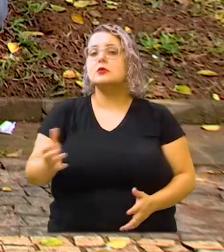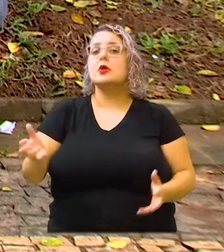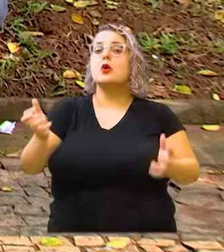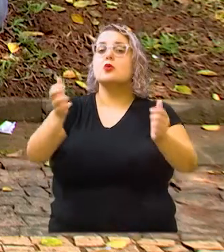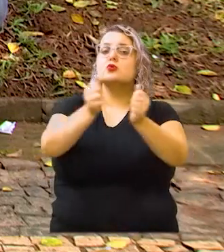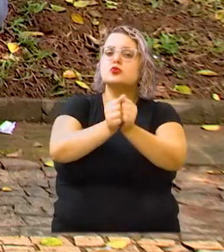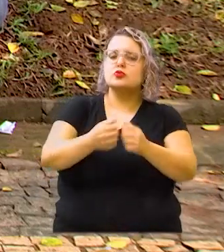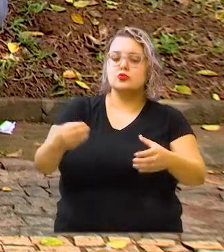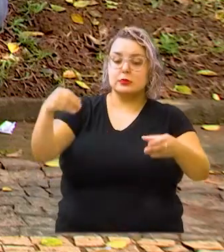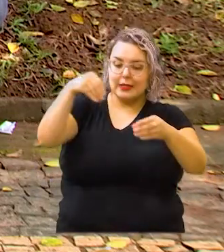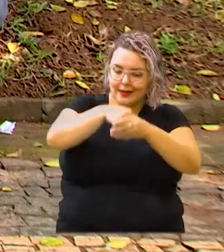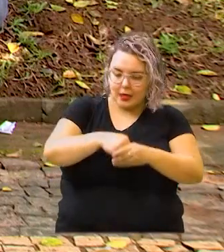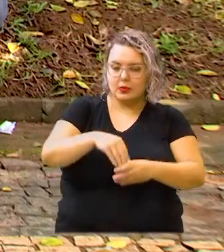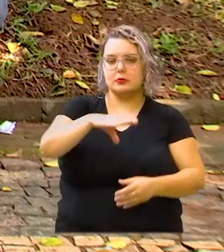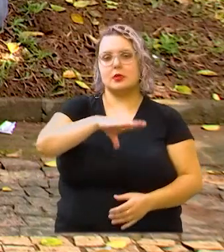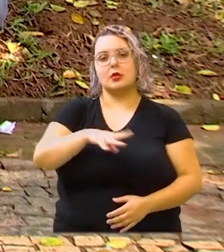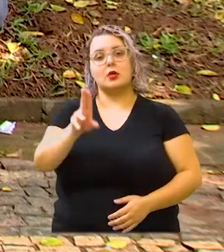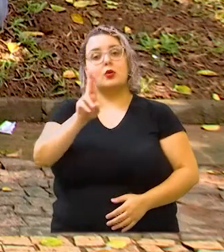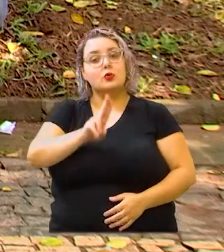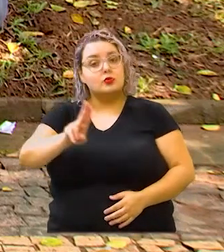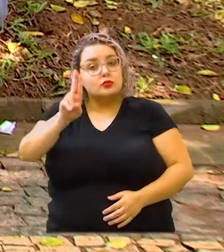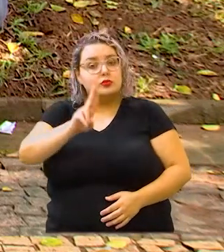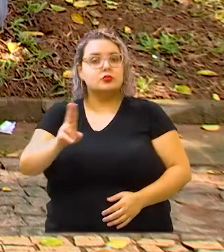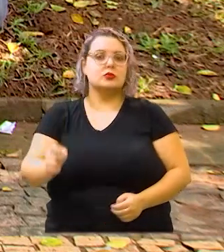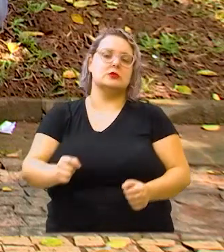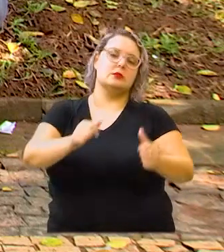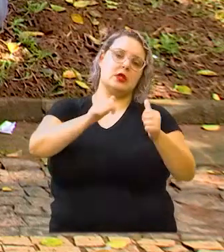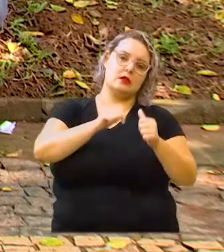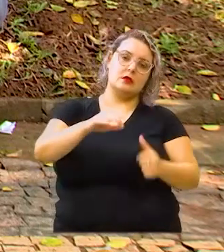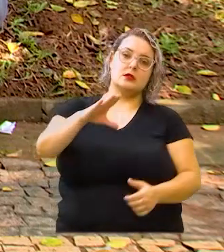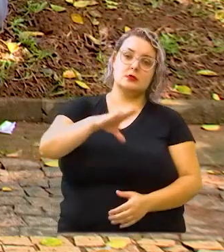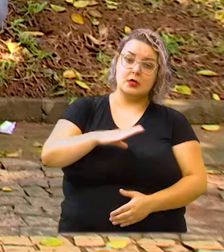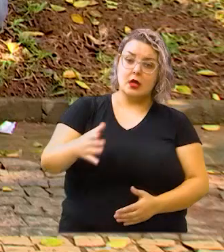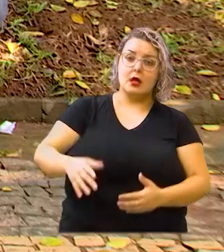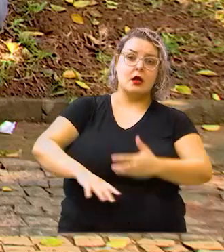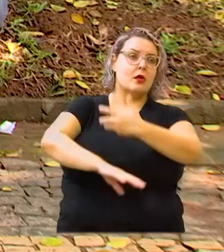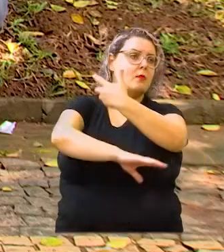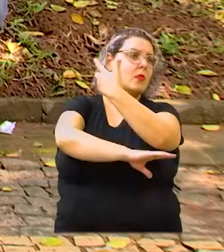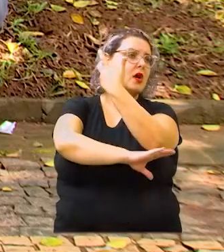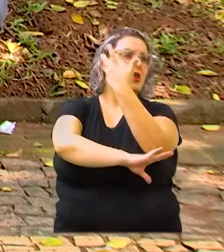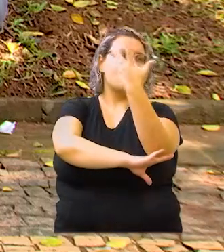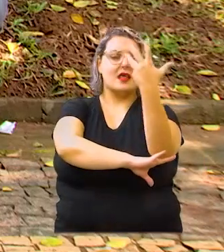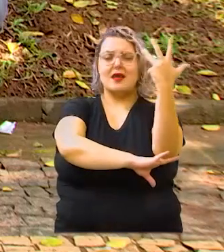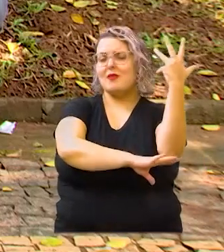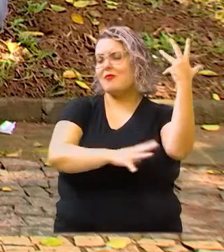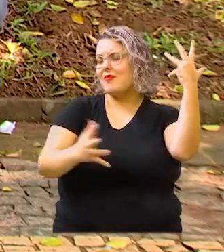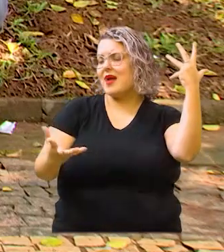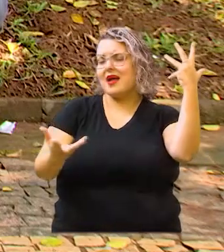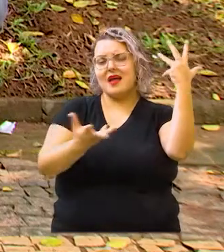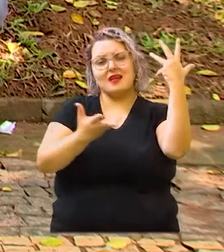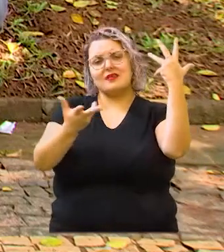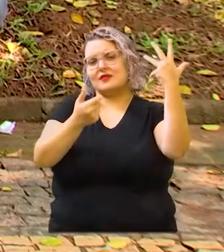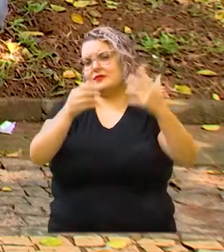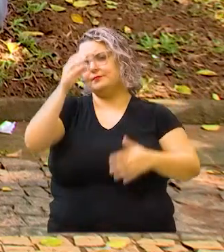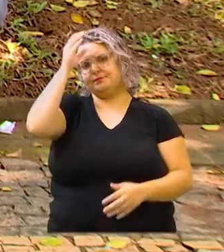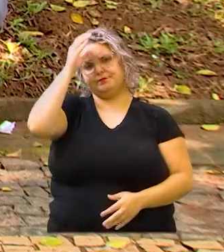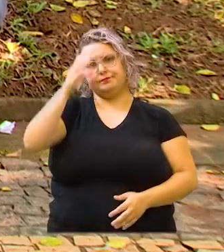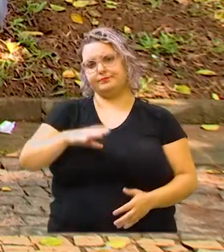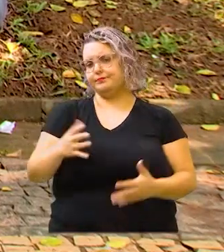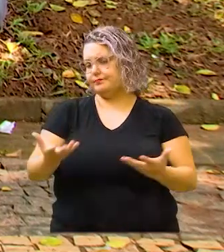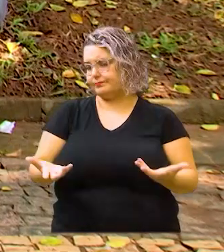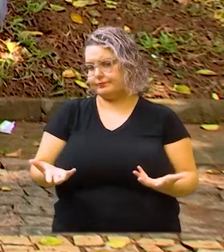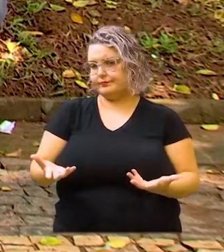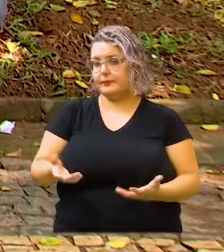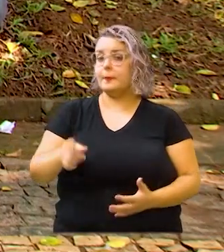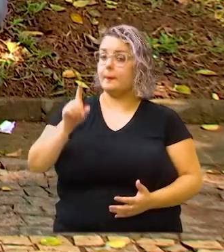estar na cidade e usufruindo desse bem da cidade. As árvores são um bem incrível dos cidadãos,